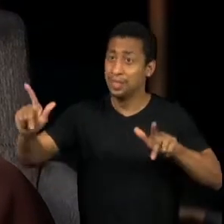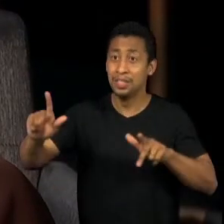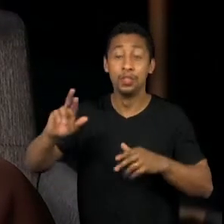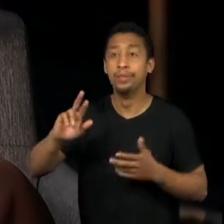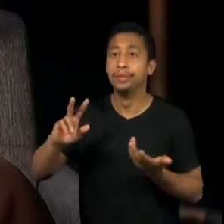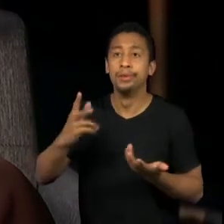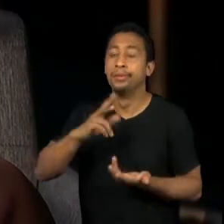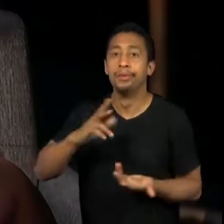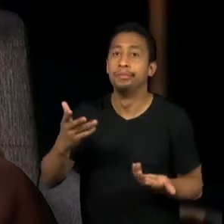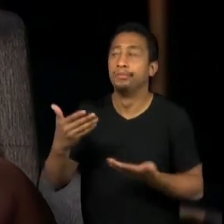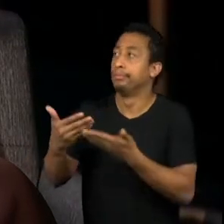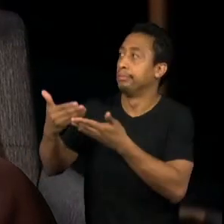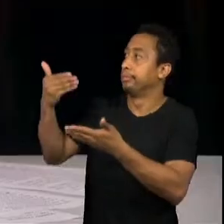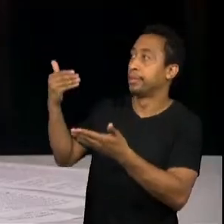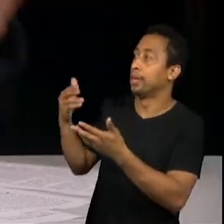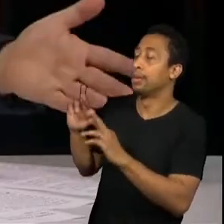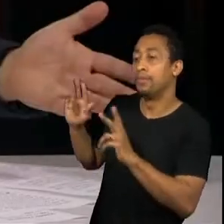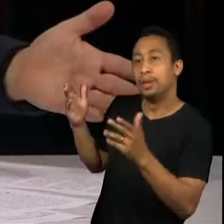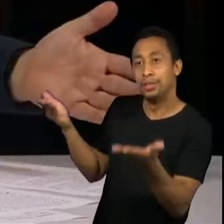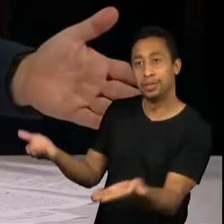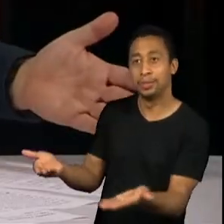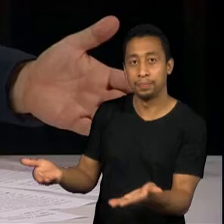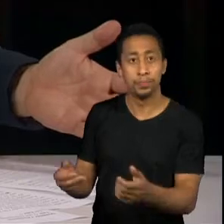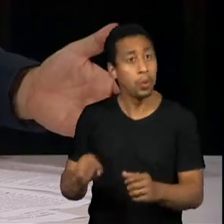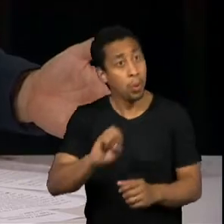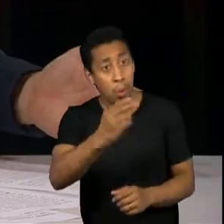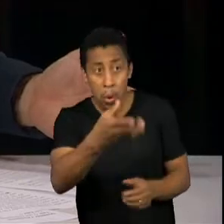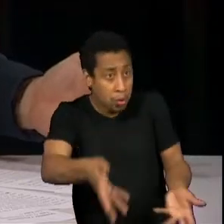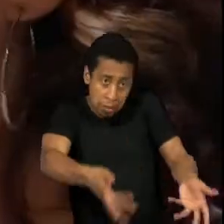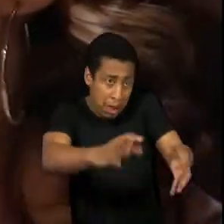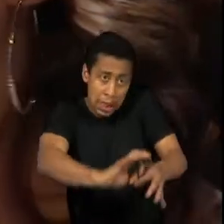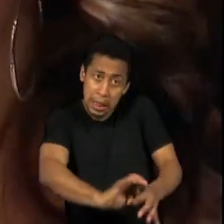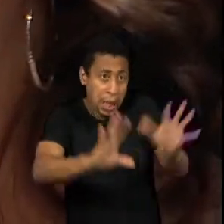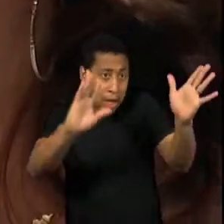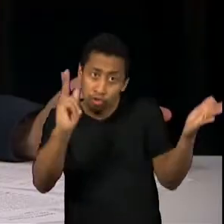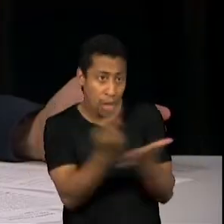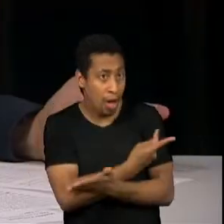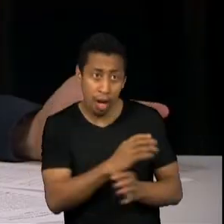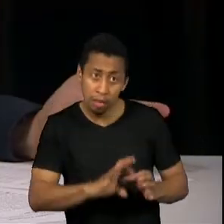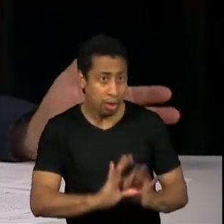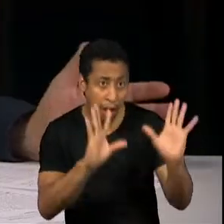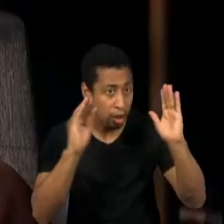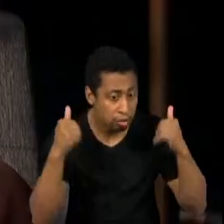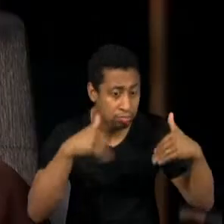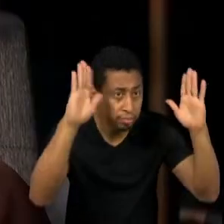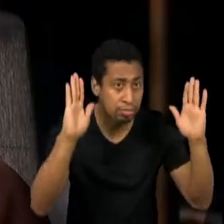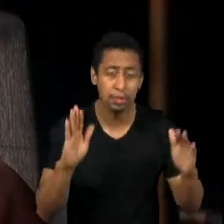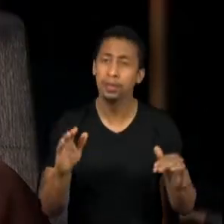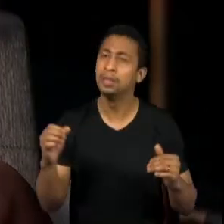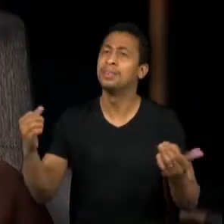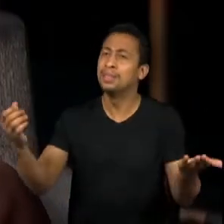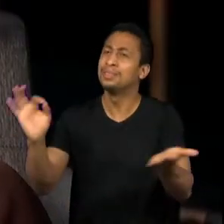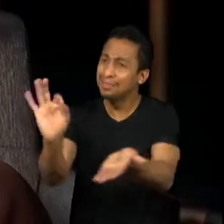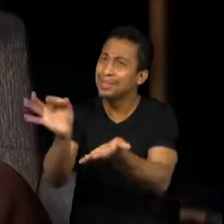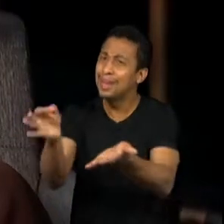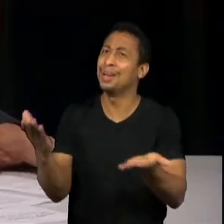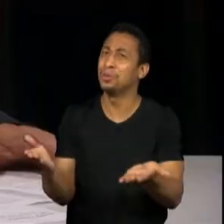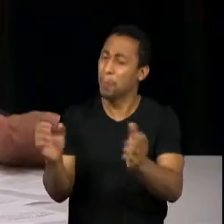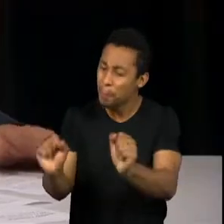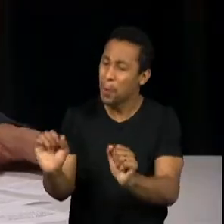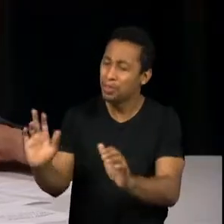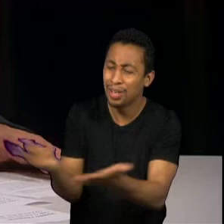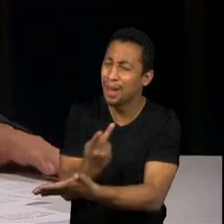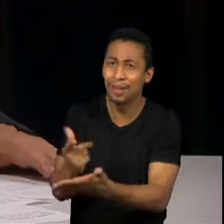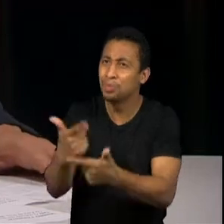me pensar de maneira diferente sabe então deixa cometer os erros Exatamente é isso que eu tô trabalhando desde o começo eu usei ele foi